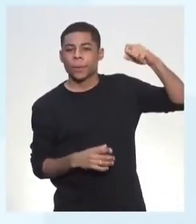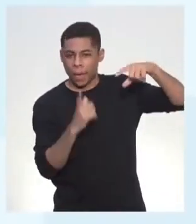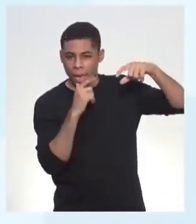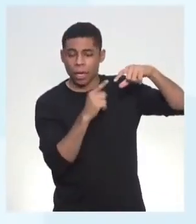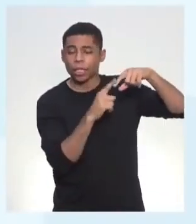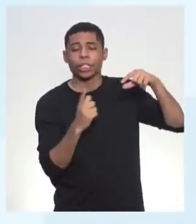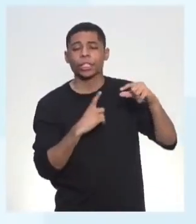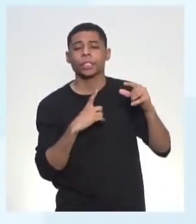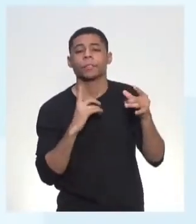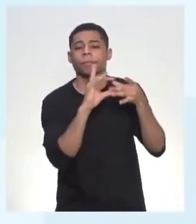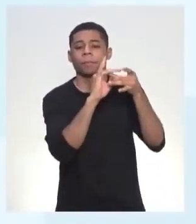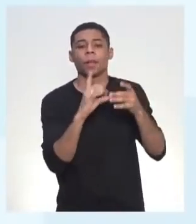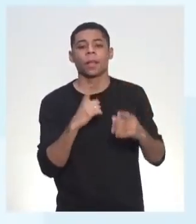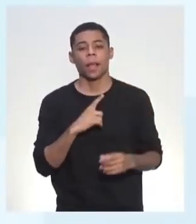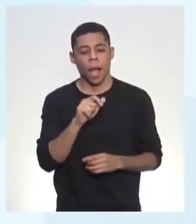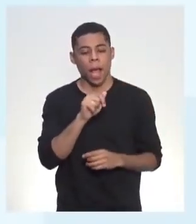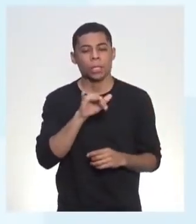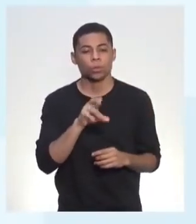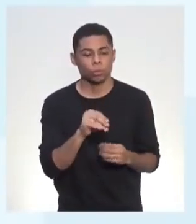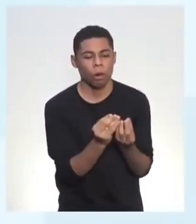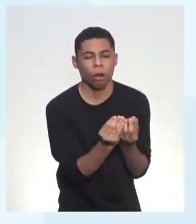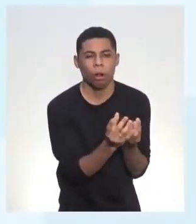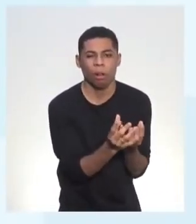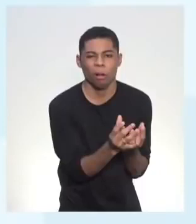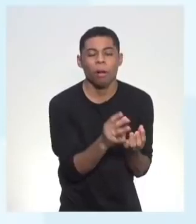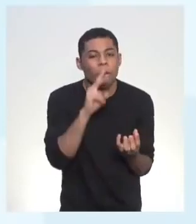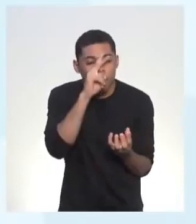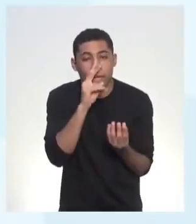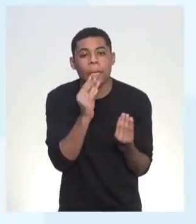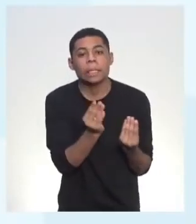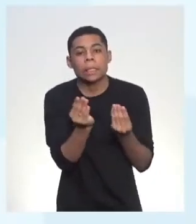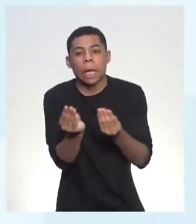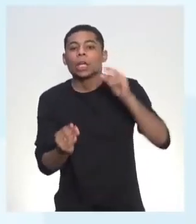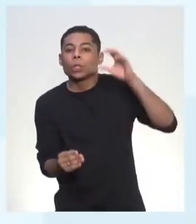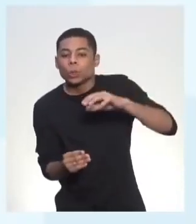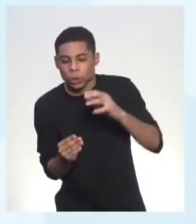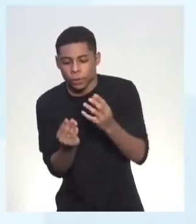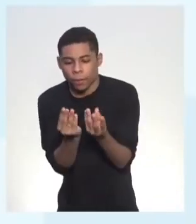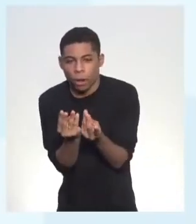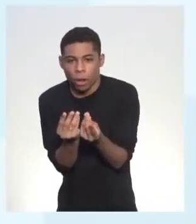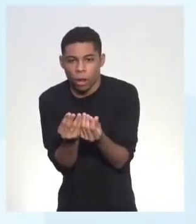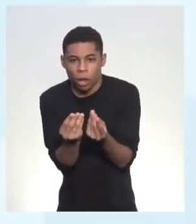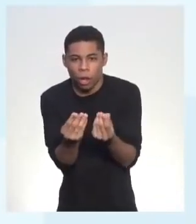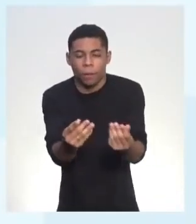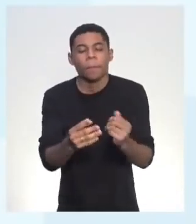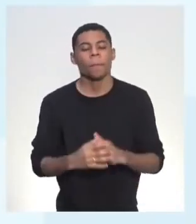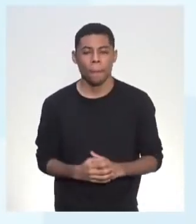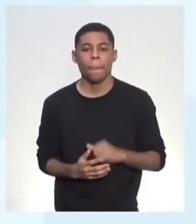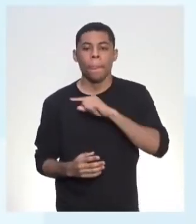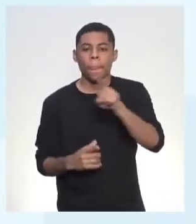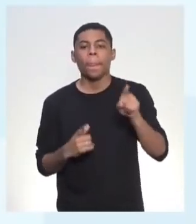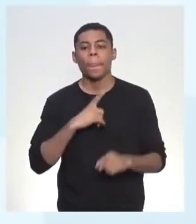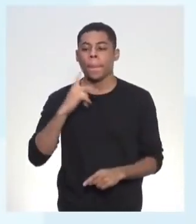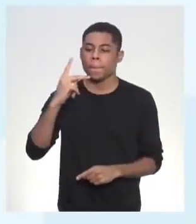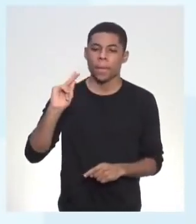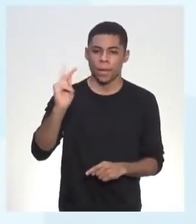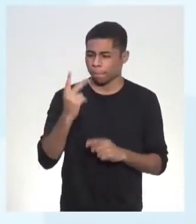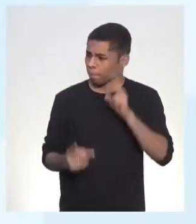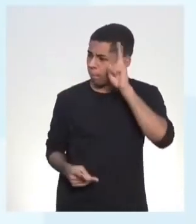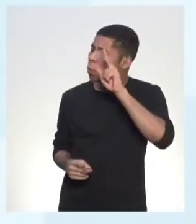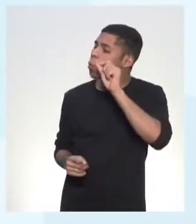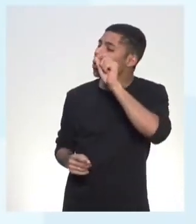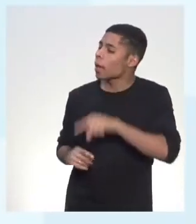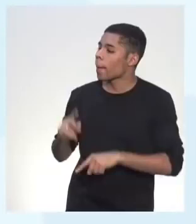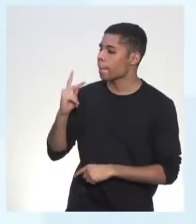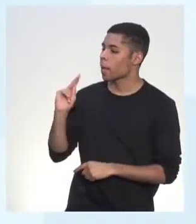reagem, formando ácidos que, ao precipitarem, dão origem à chuva ácida. Utilizamos pH. Você lembra, professor, o que é